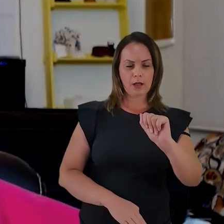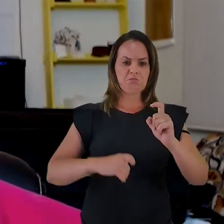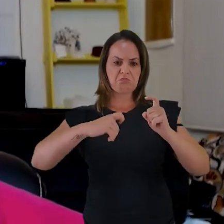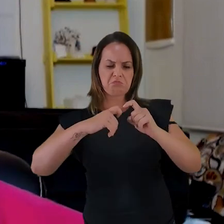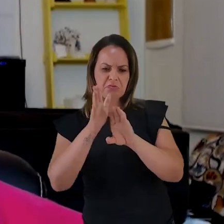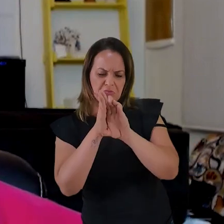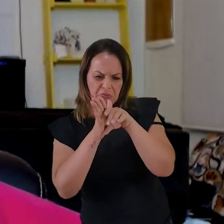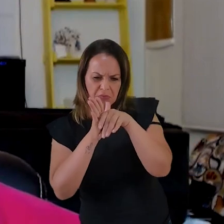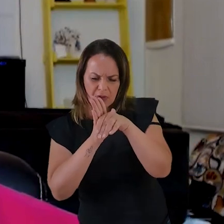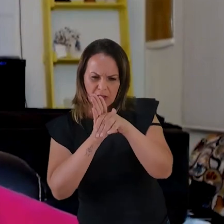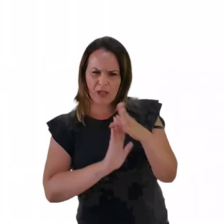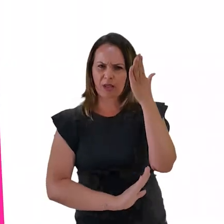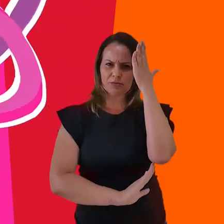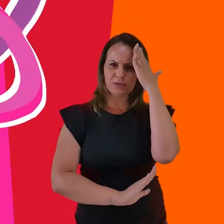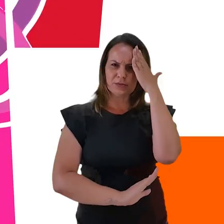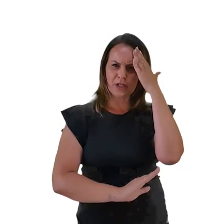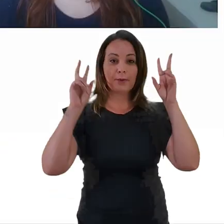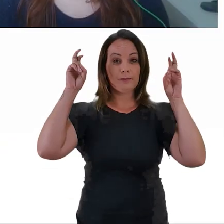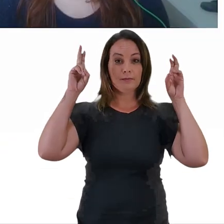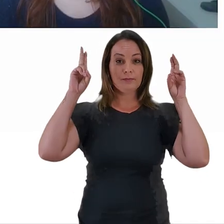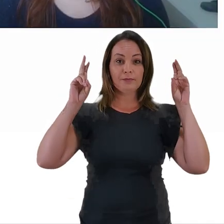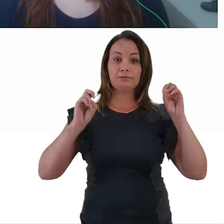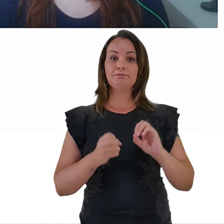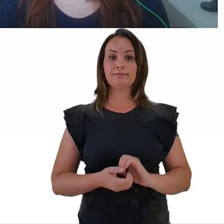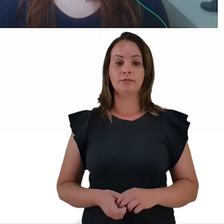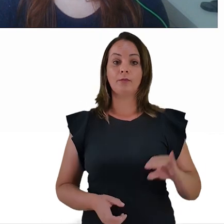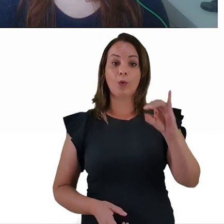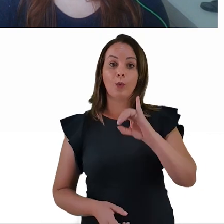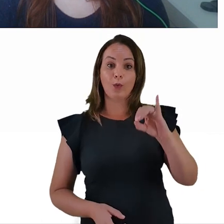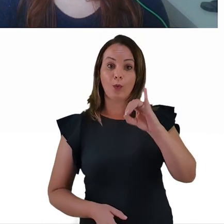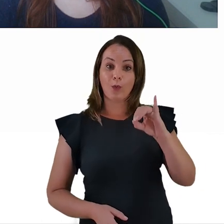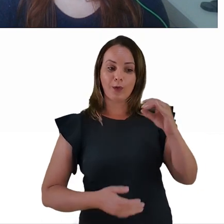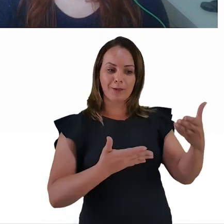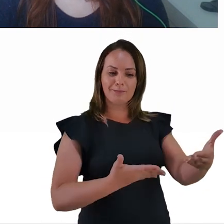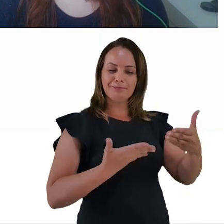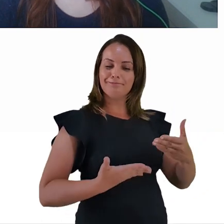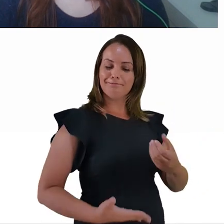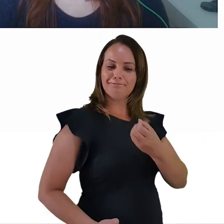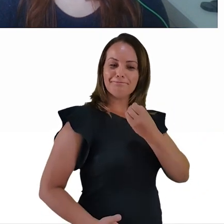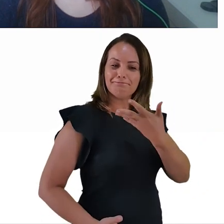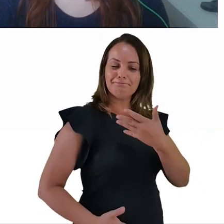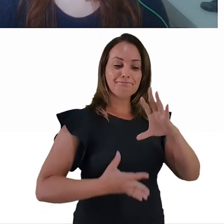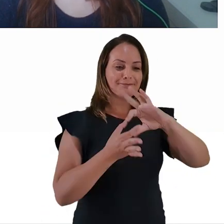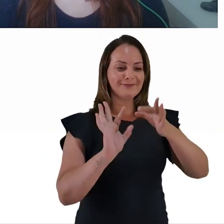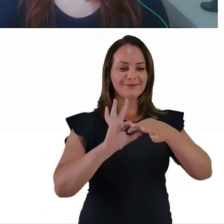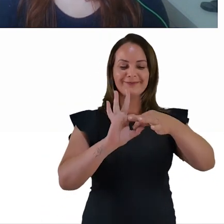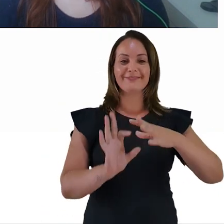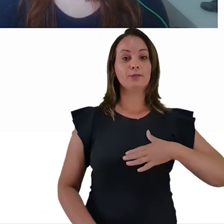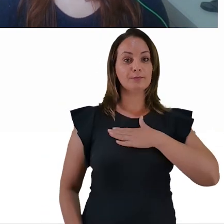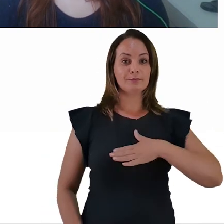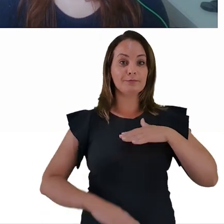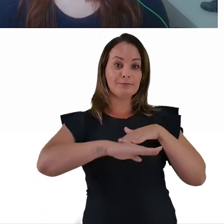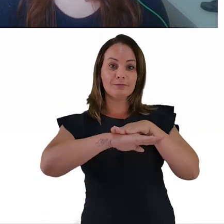sabe muito sobre vacina. Oi, Mel, seja bem-vinda ao Ciência e Cultura Vamos Brincar. É uma satisfação falar com você.